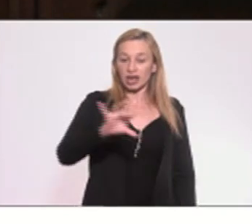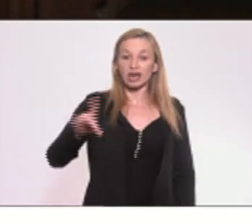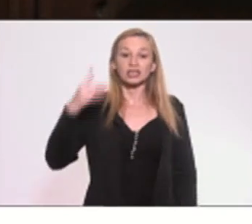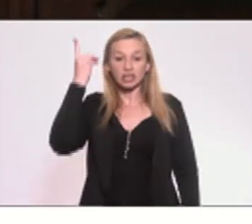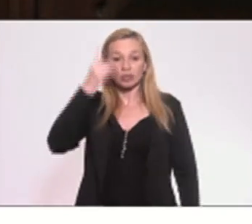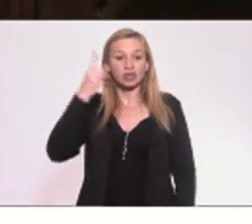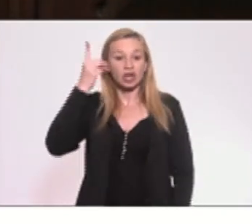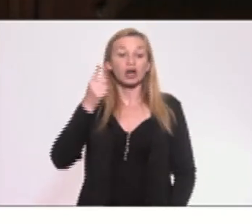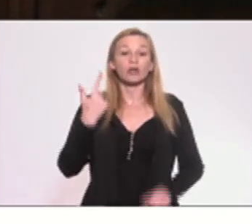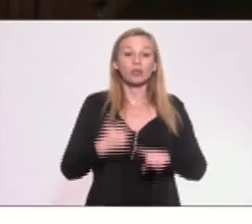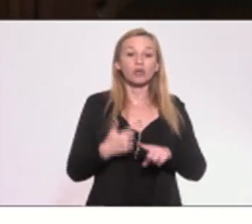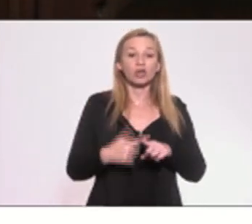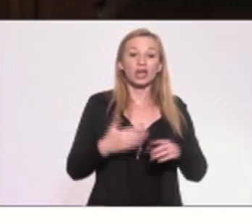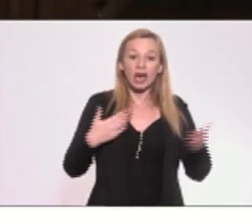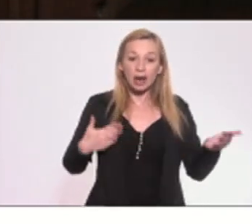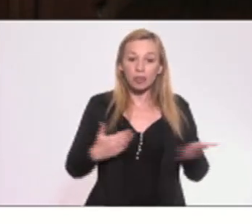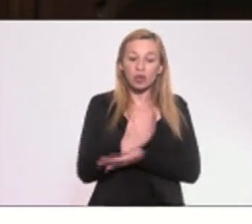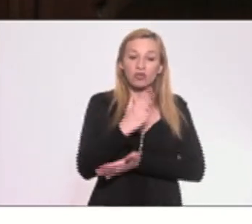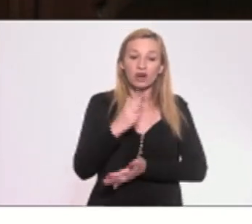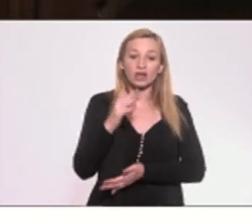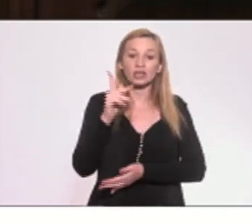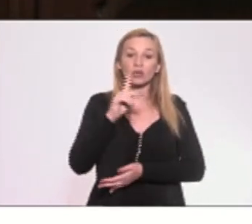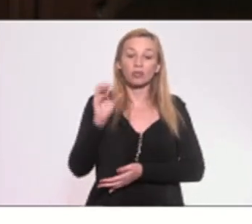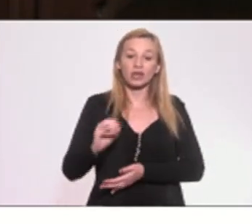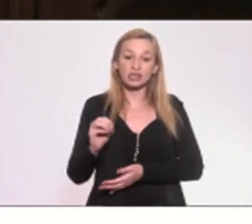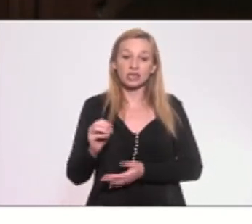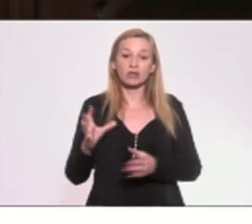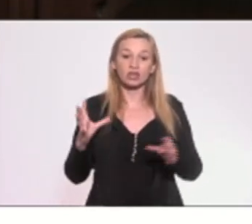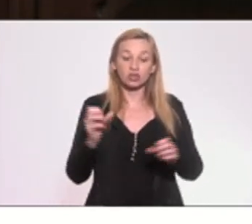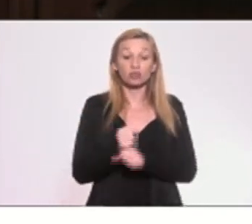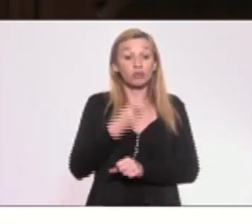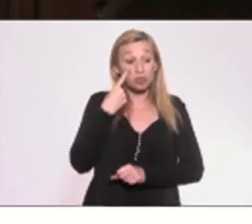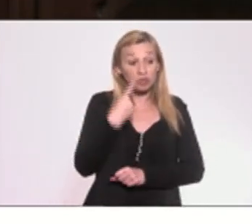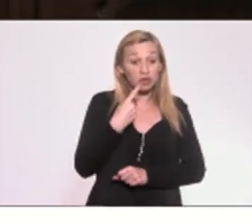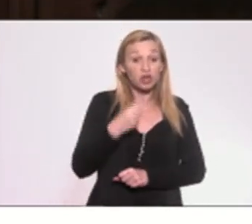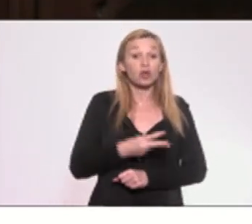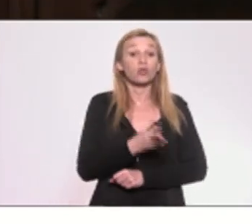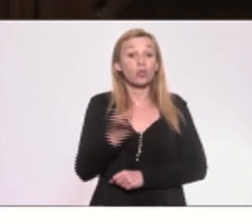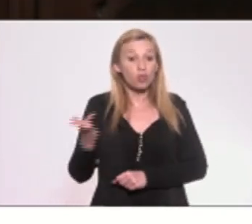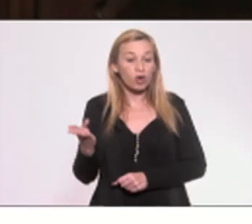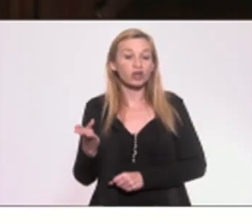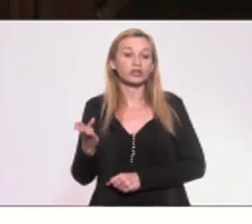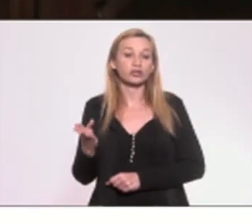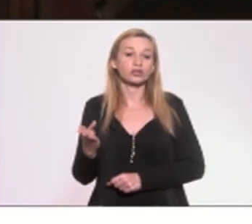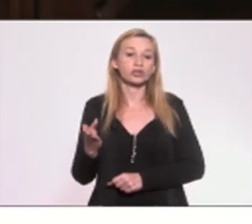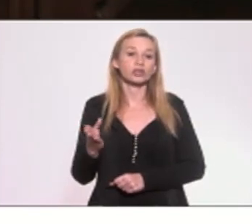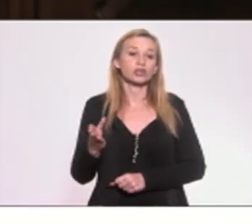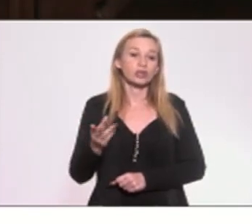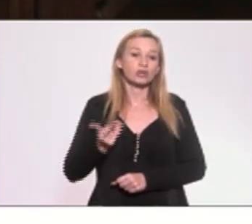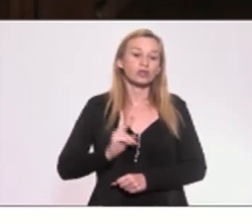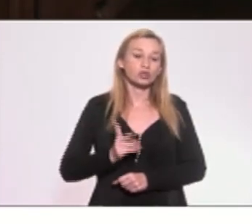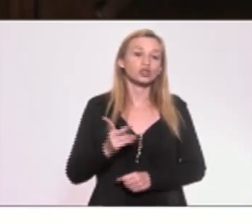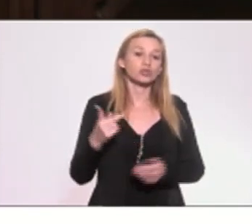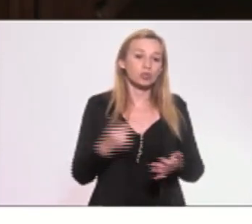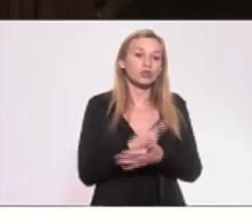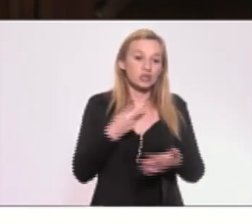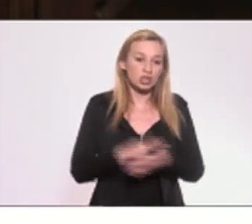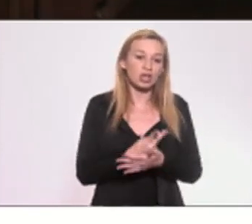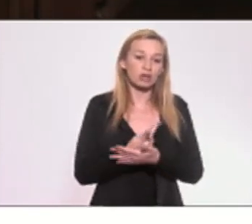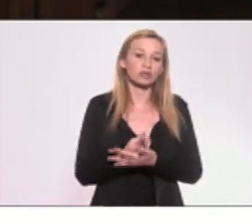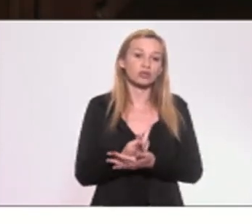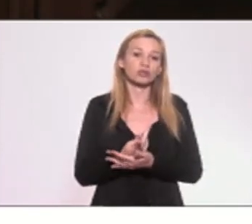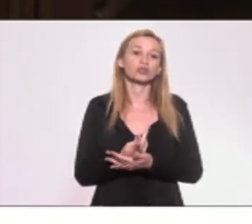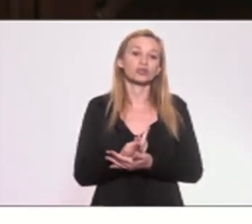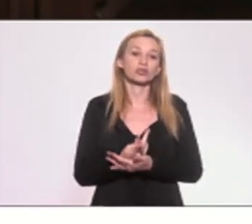as contas do Pezão, a gente vê o quanto que ainda reverbera, sim, esses poderes aqui dentro.